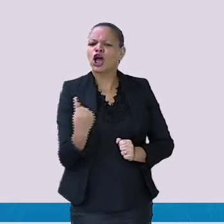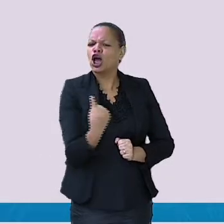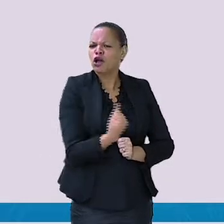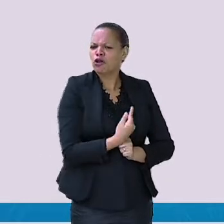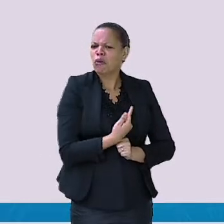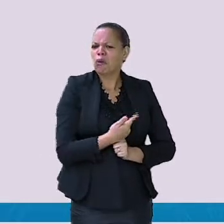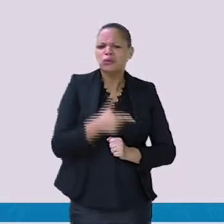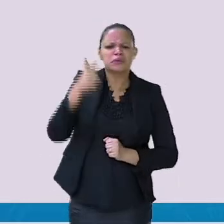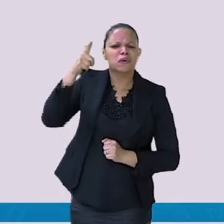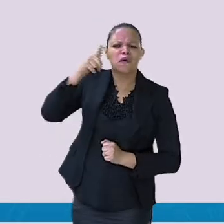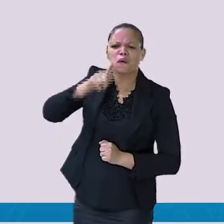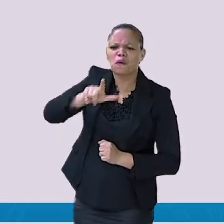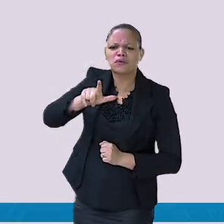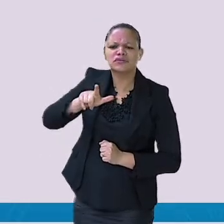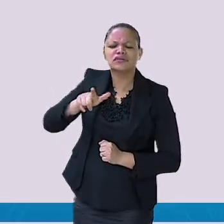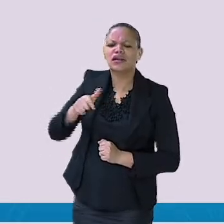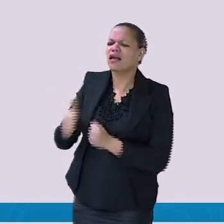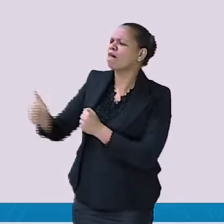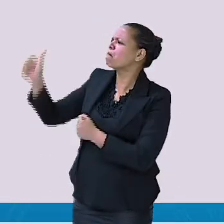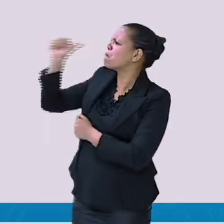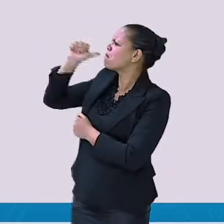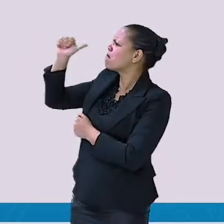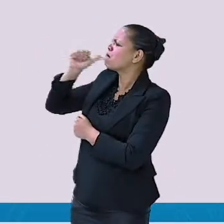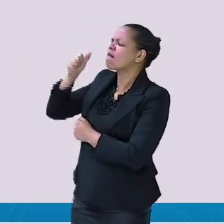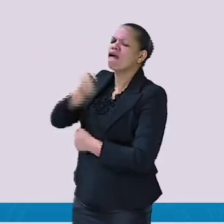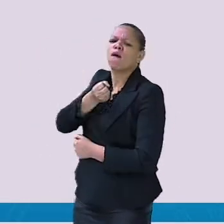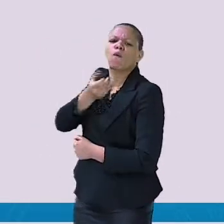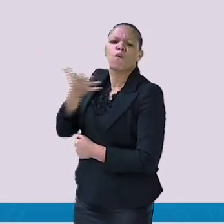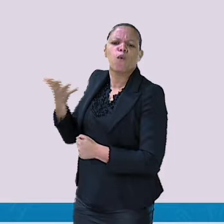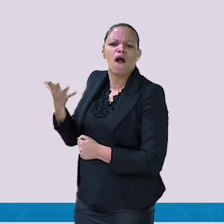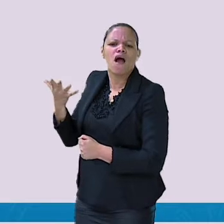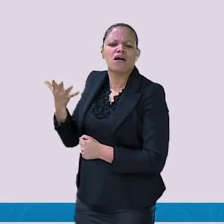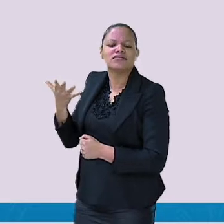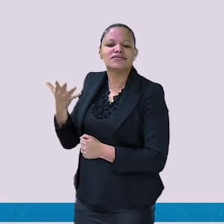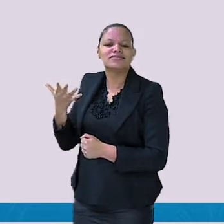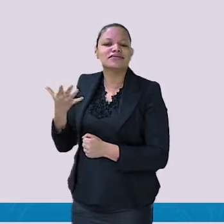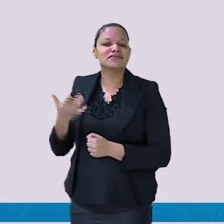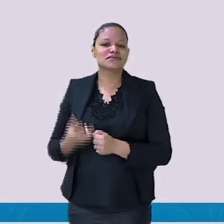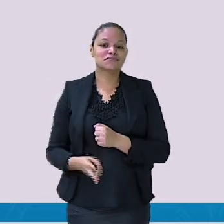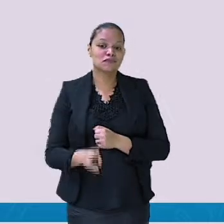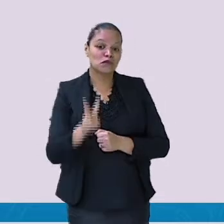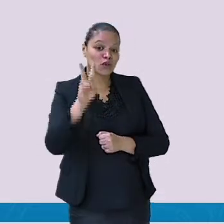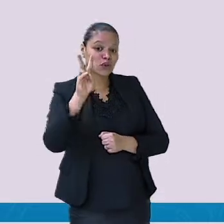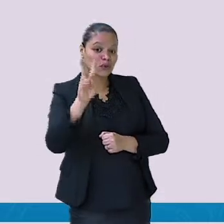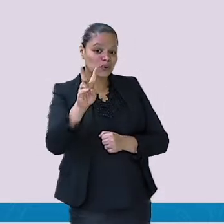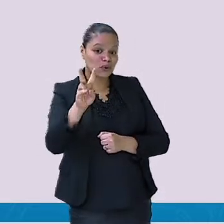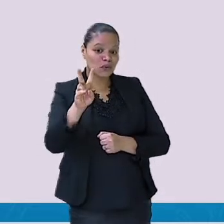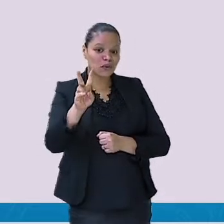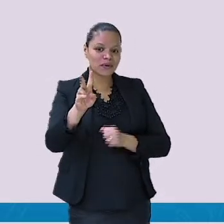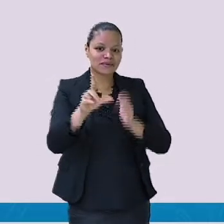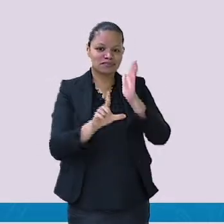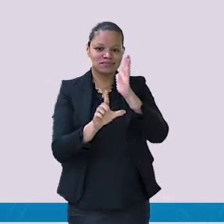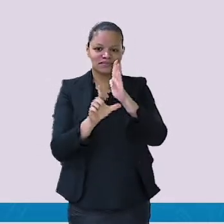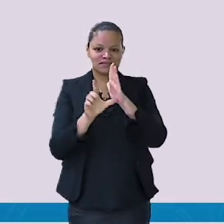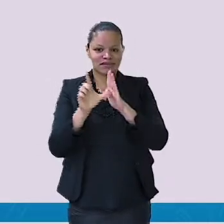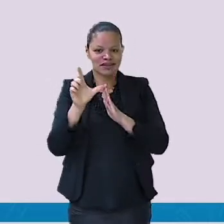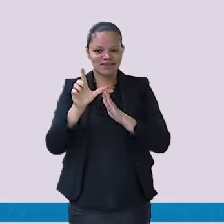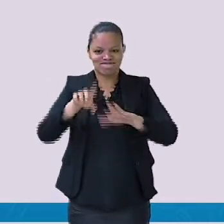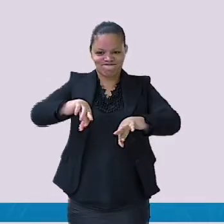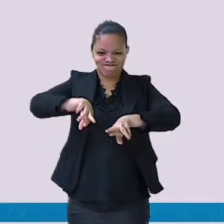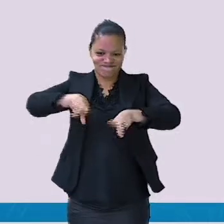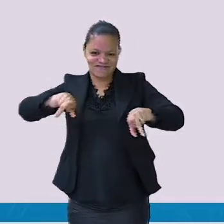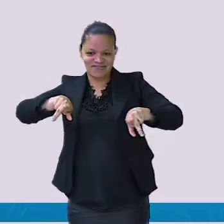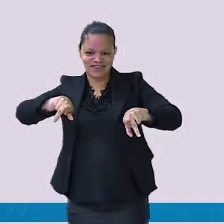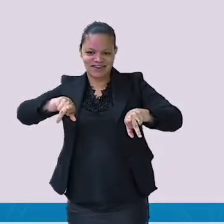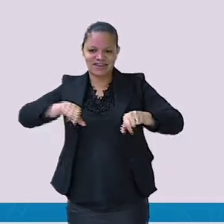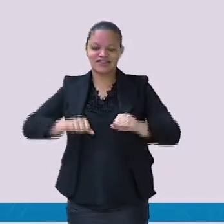água por dia. Já imaginaram? Olha a diferença de 2 litros para 200 litros de água.